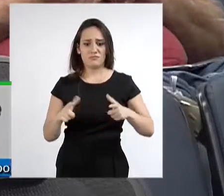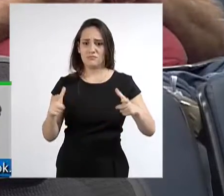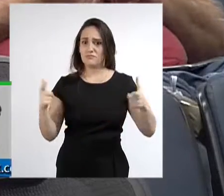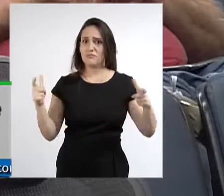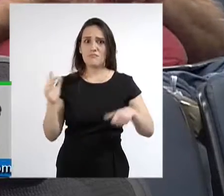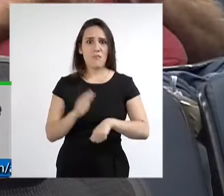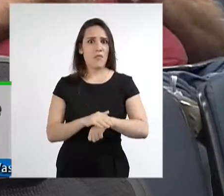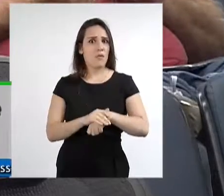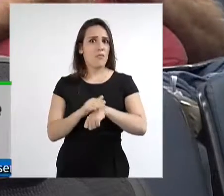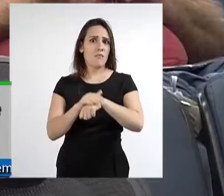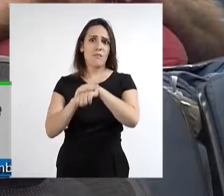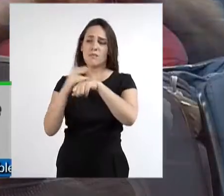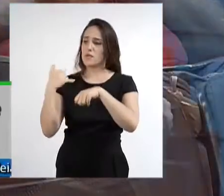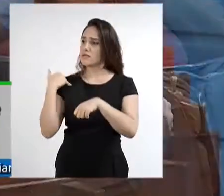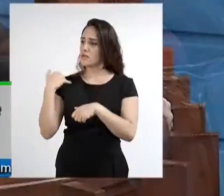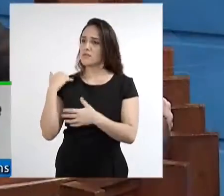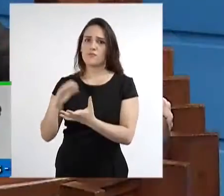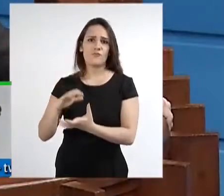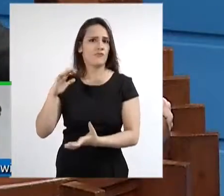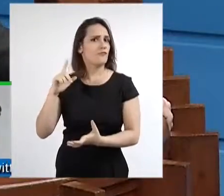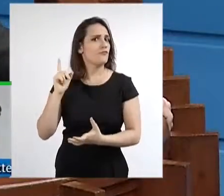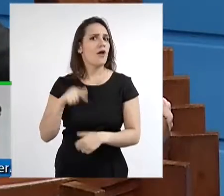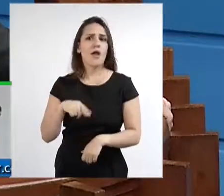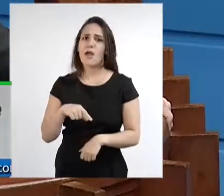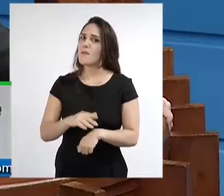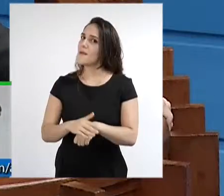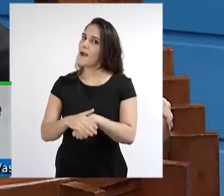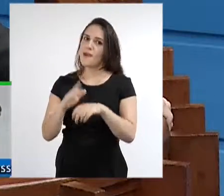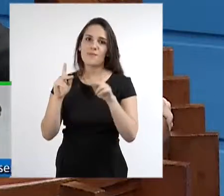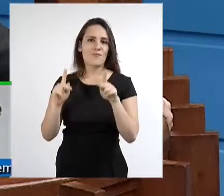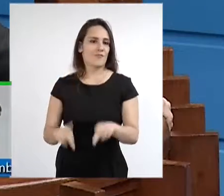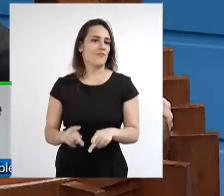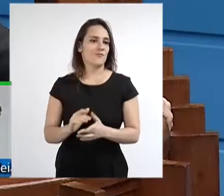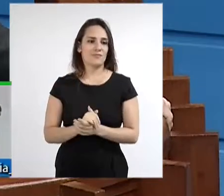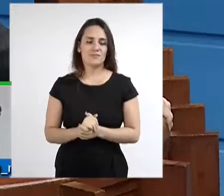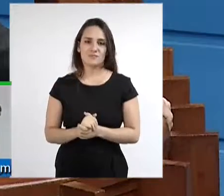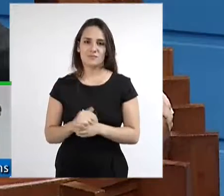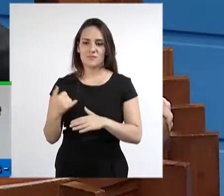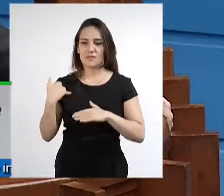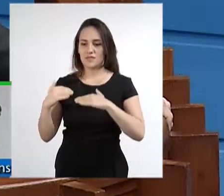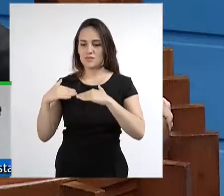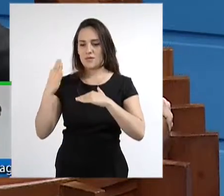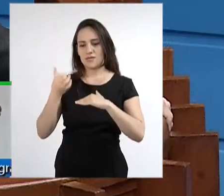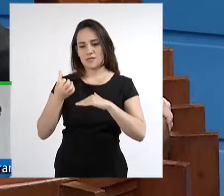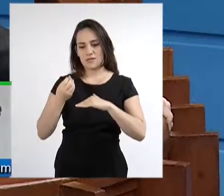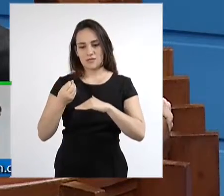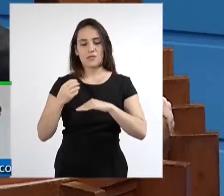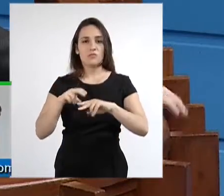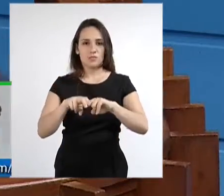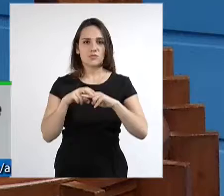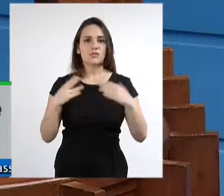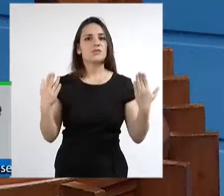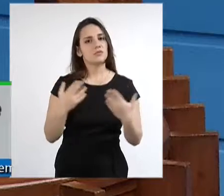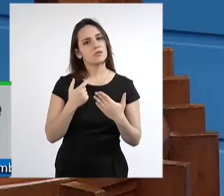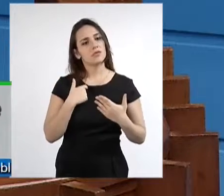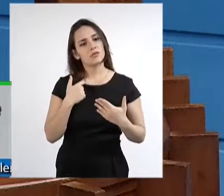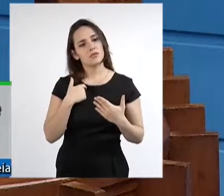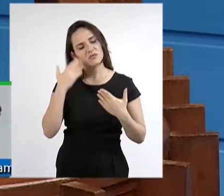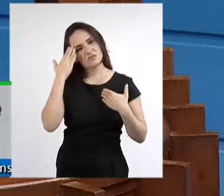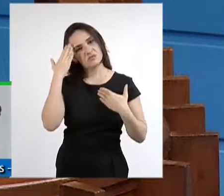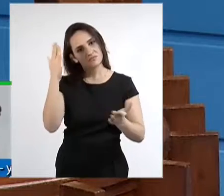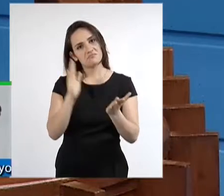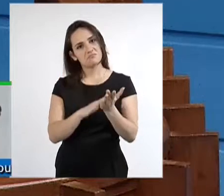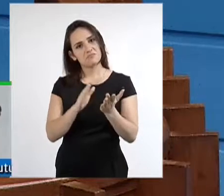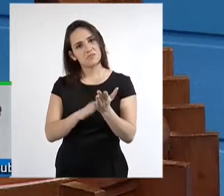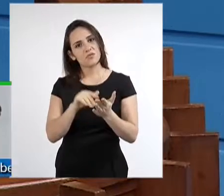a maior parte da população será acima dos 60 anos. Portanto, fica aqui muito